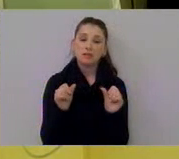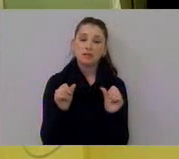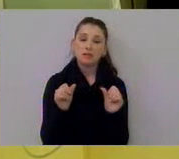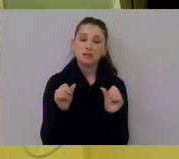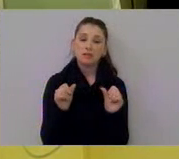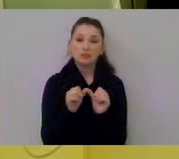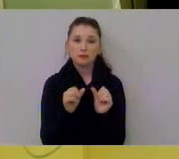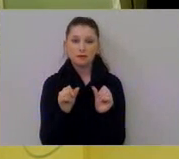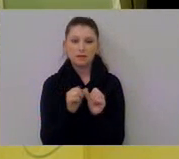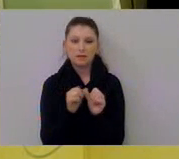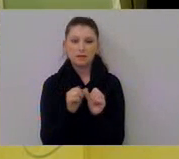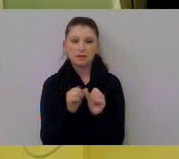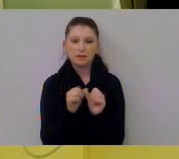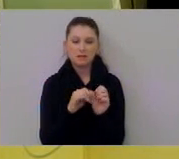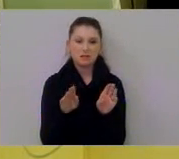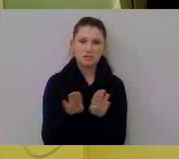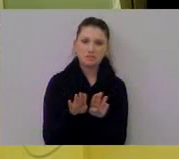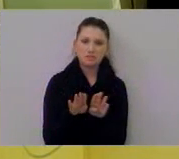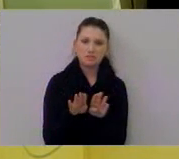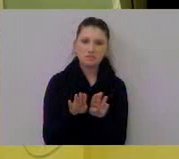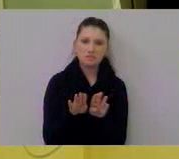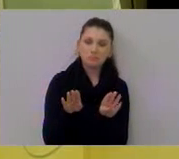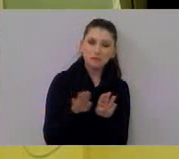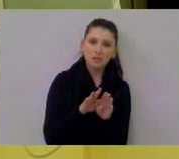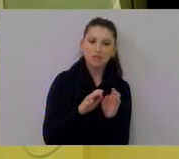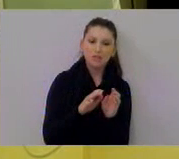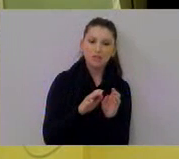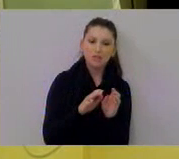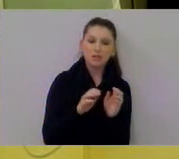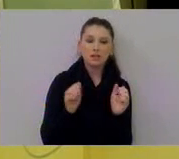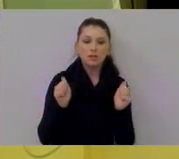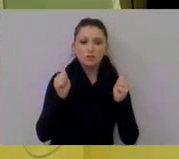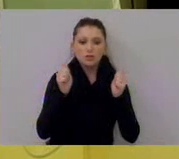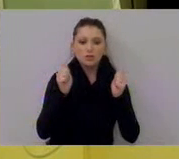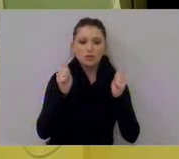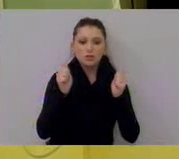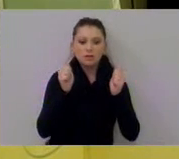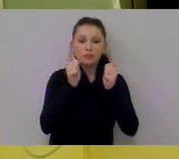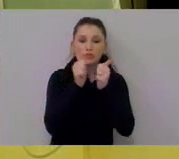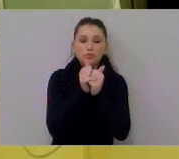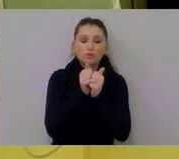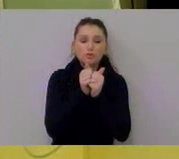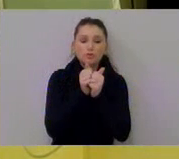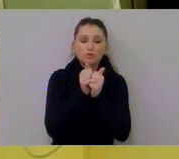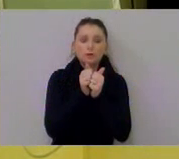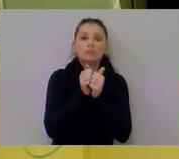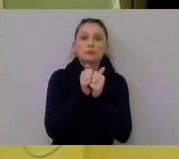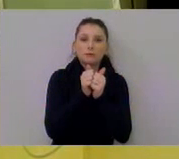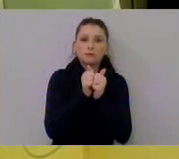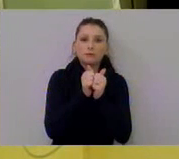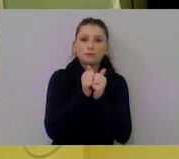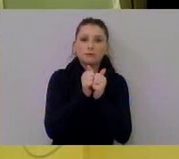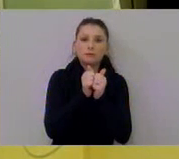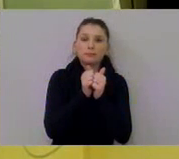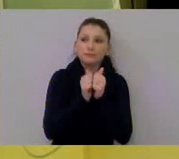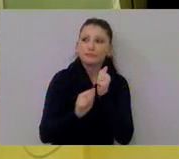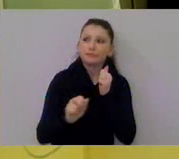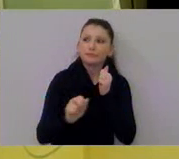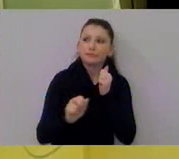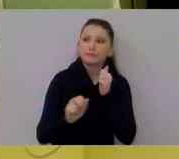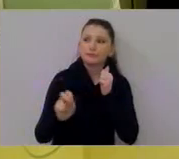da comunidade até essa casa, para que os